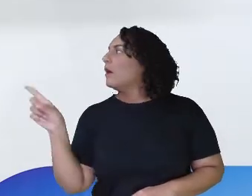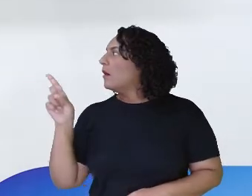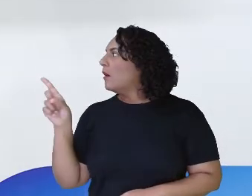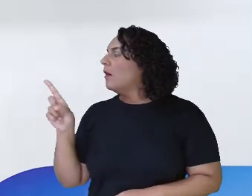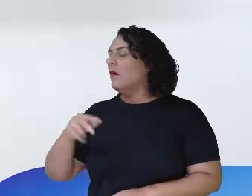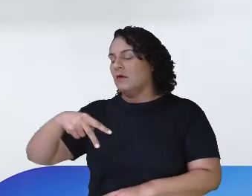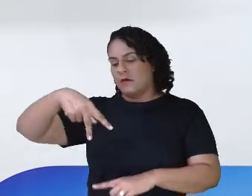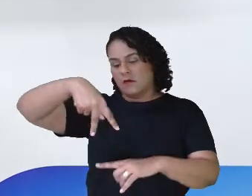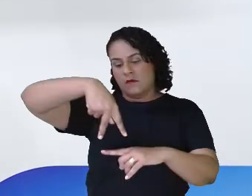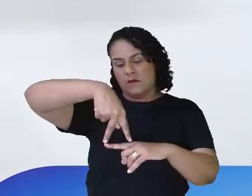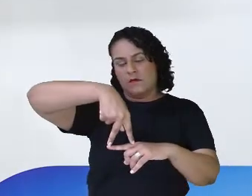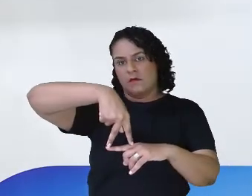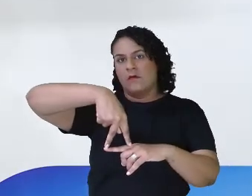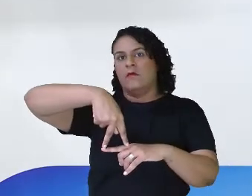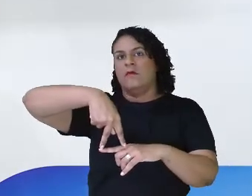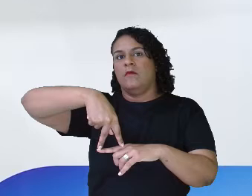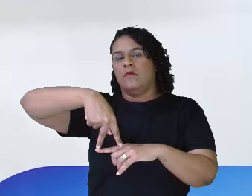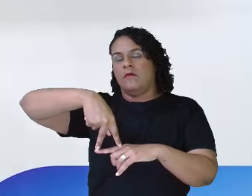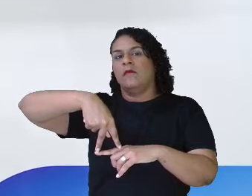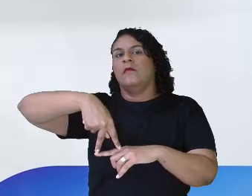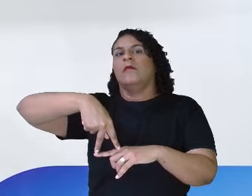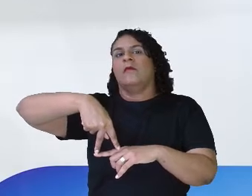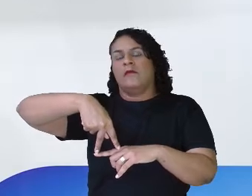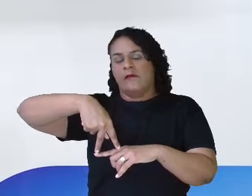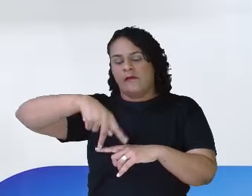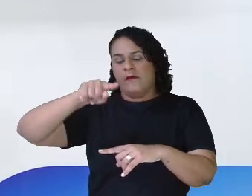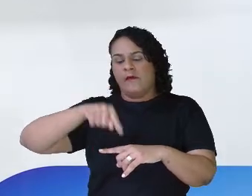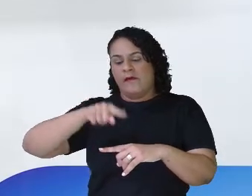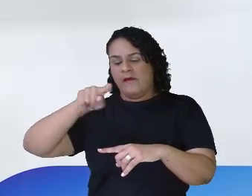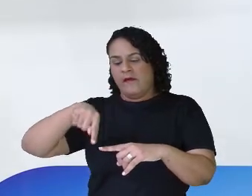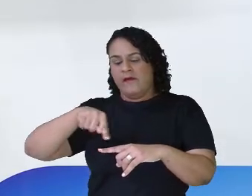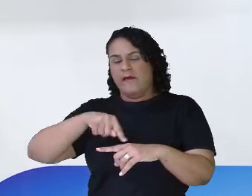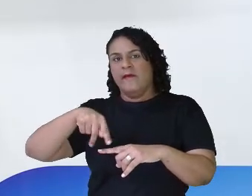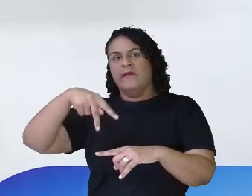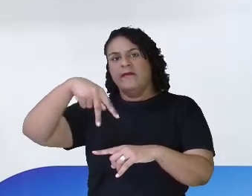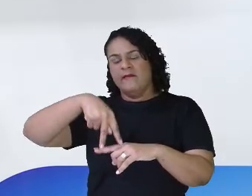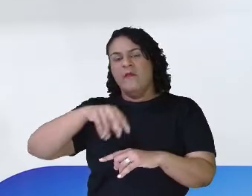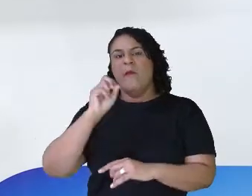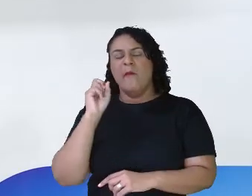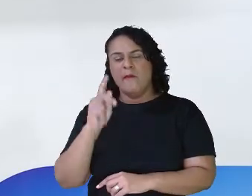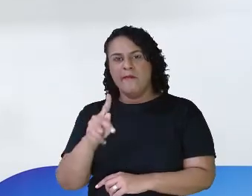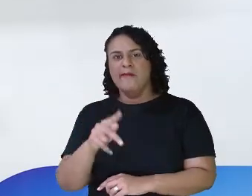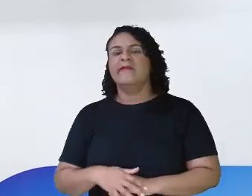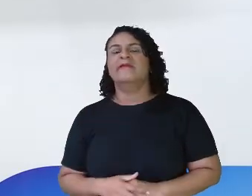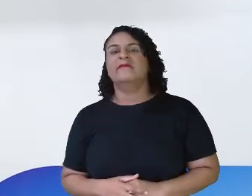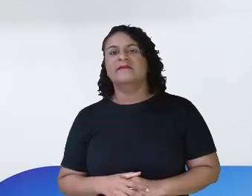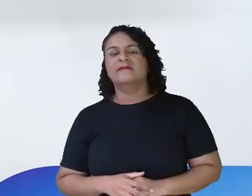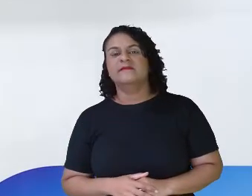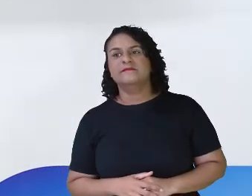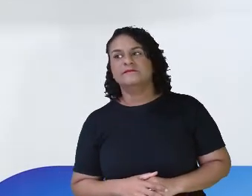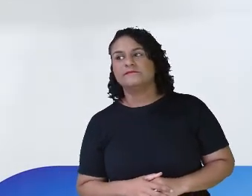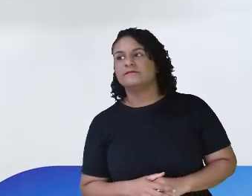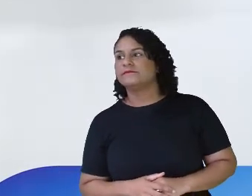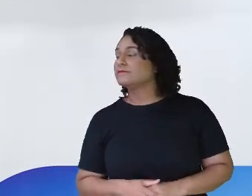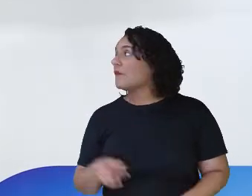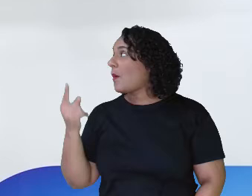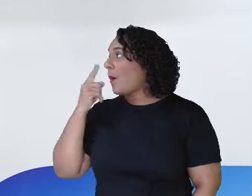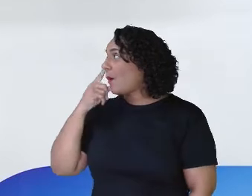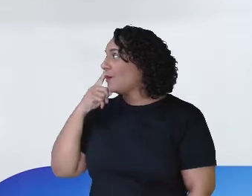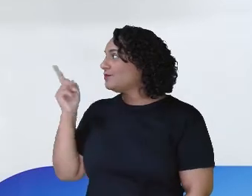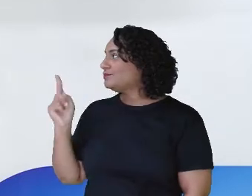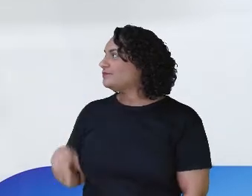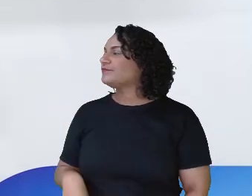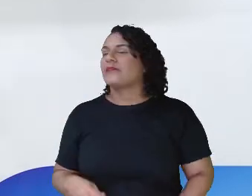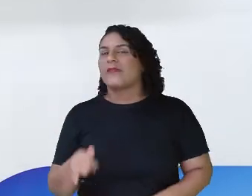figura geométrica plana com 3 lados, beleza? Olha que exemplo